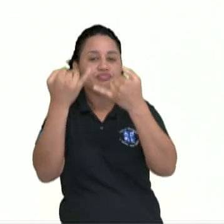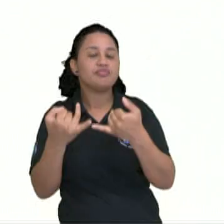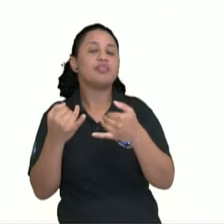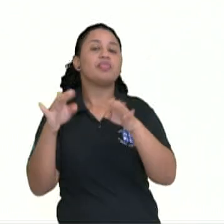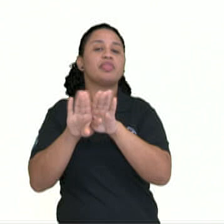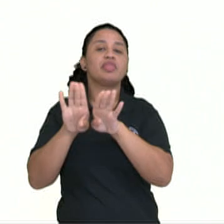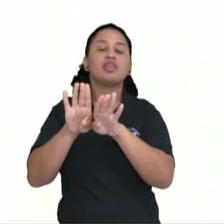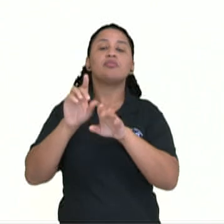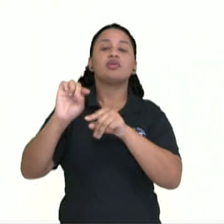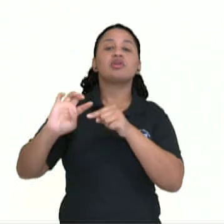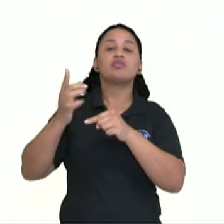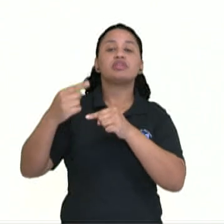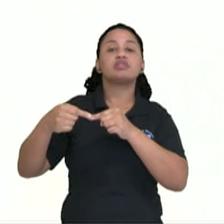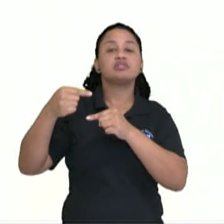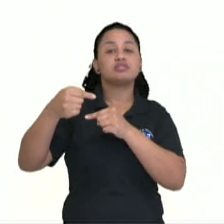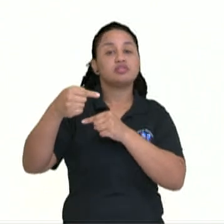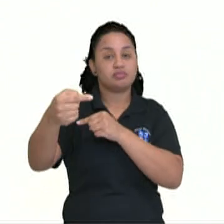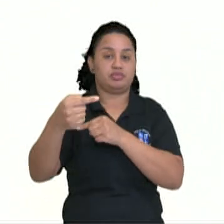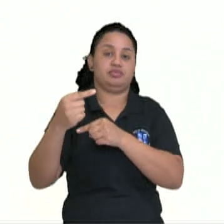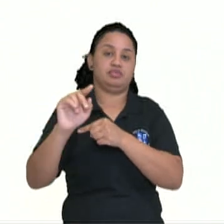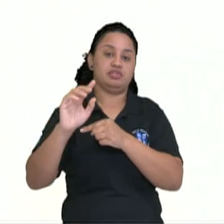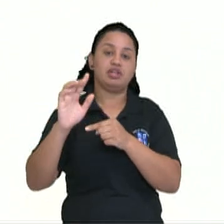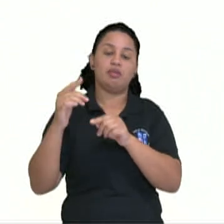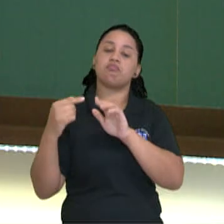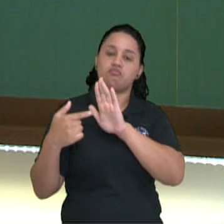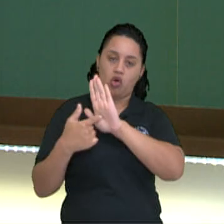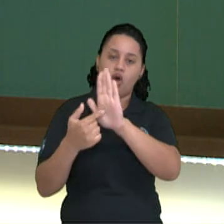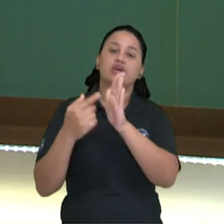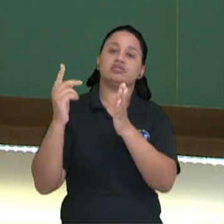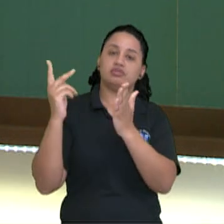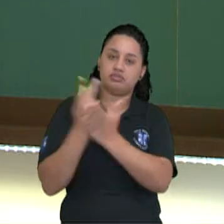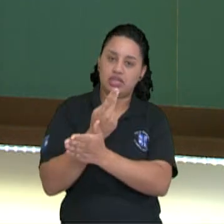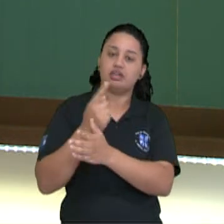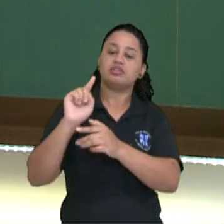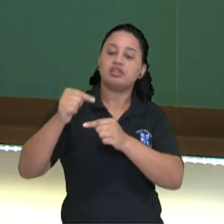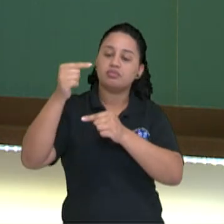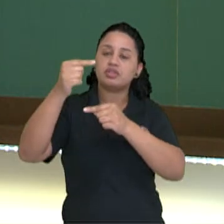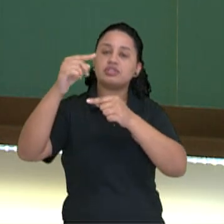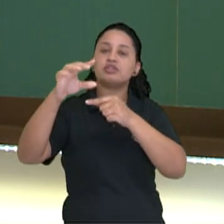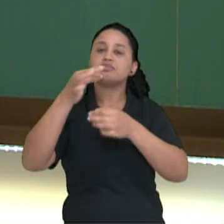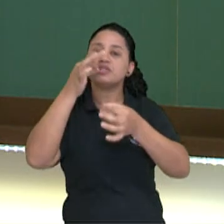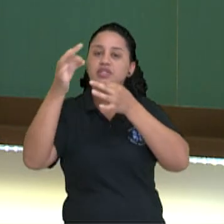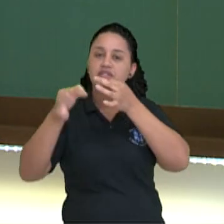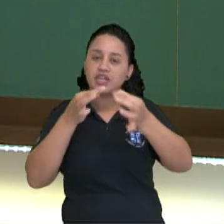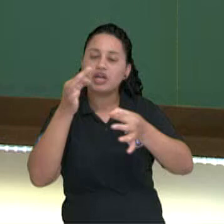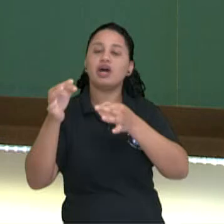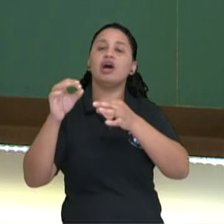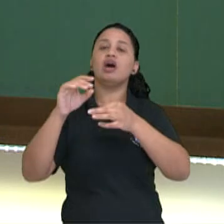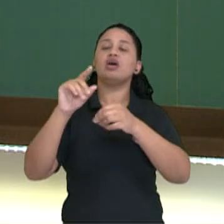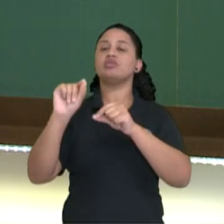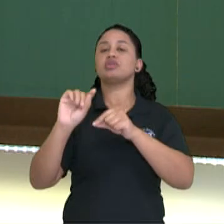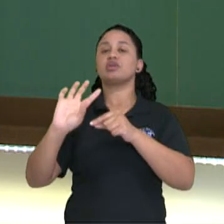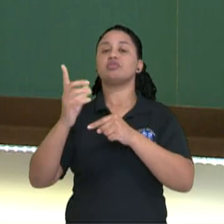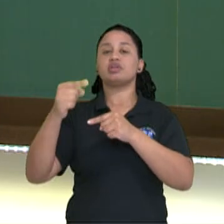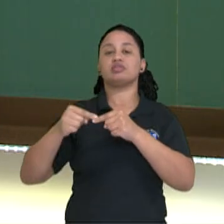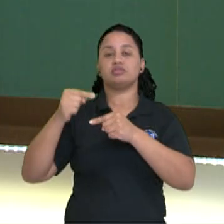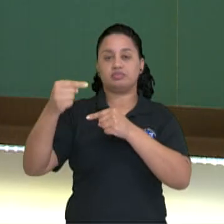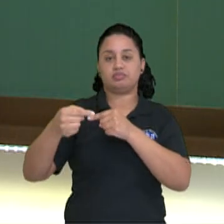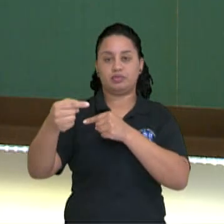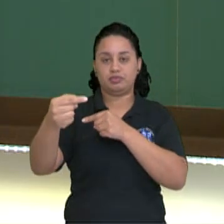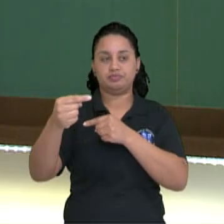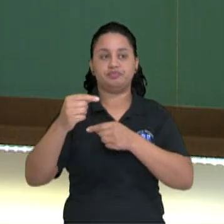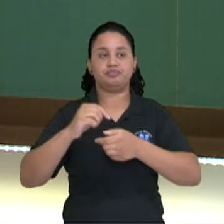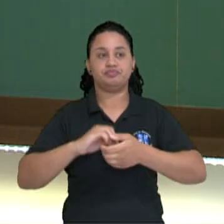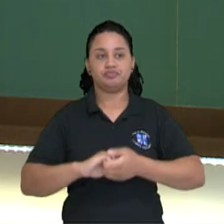fato, mas ela também vai apresentar esse fato para depois apresentar essa análise das causas e das